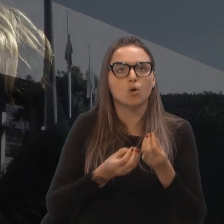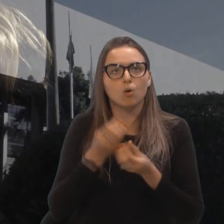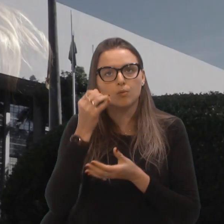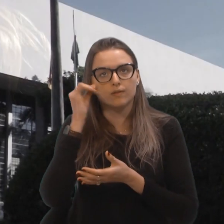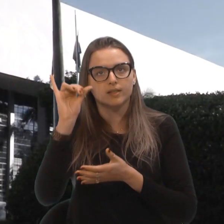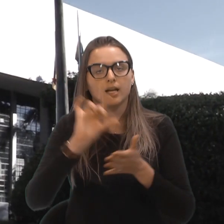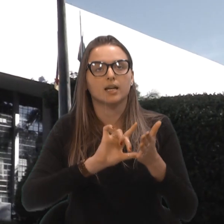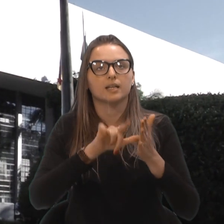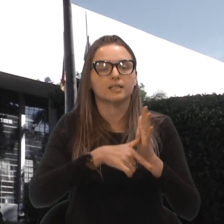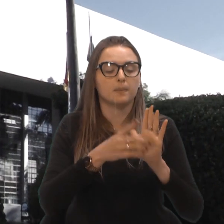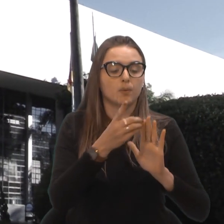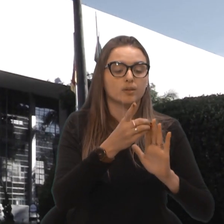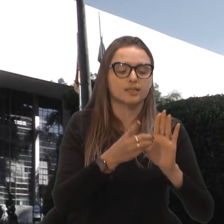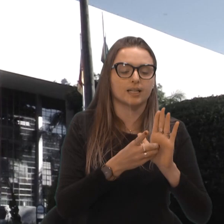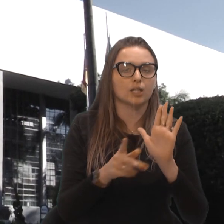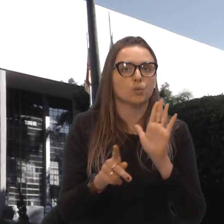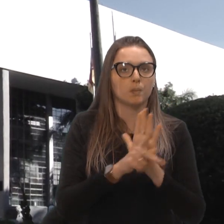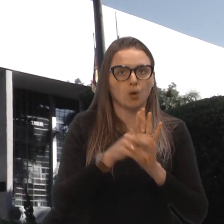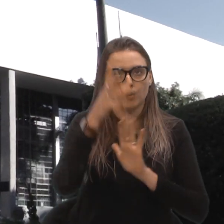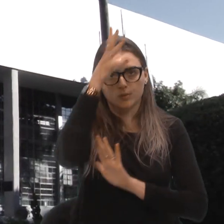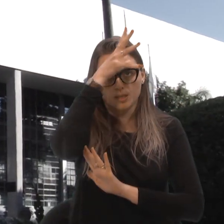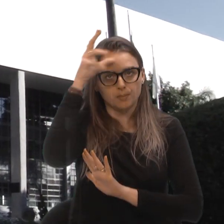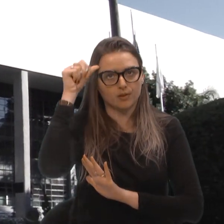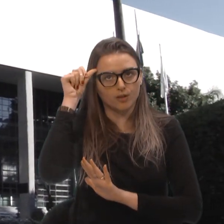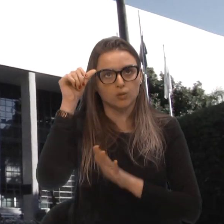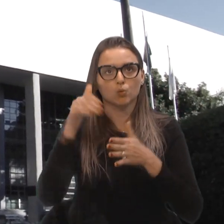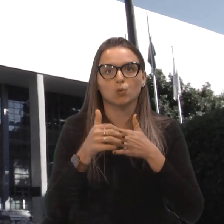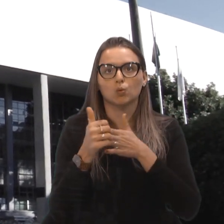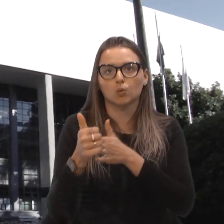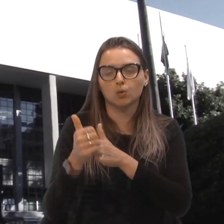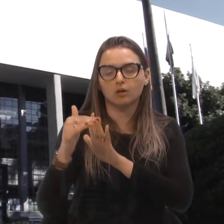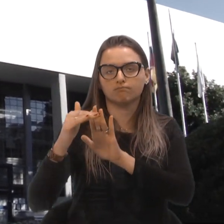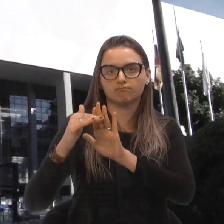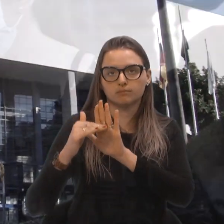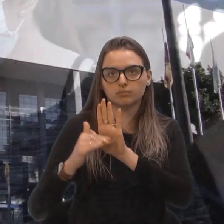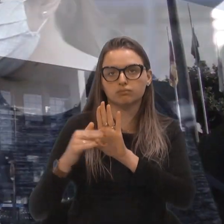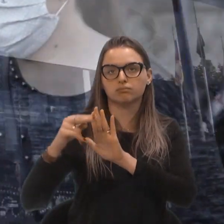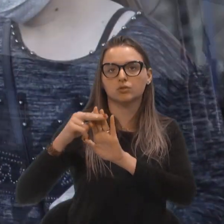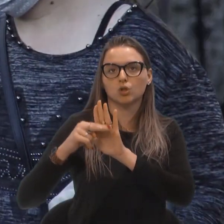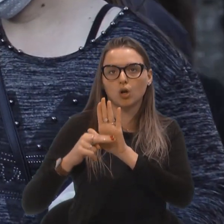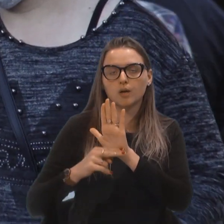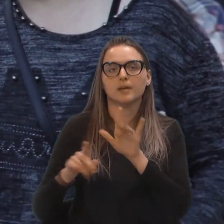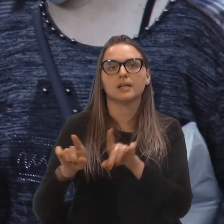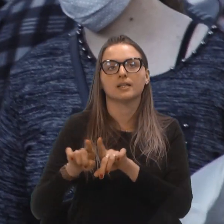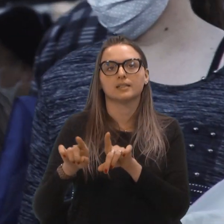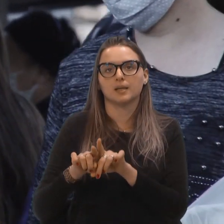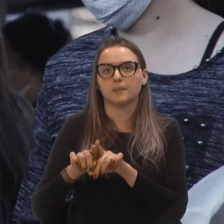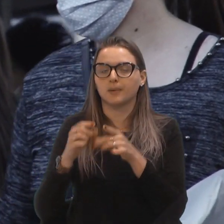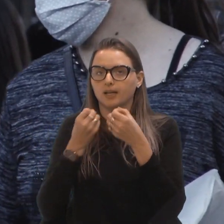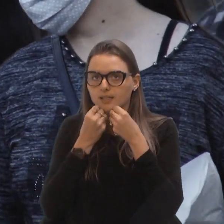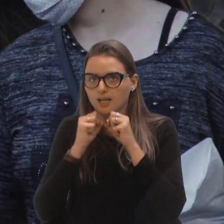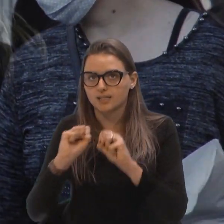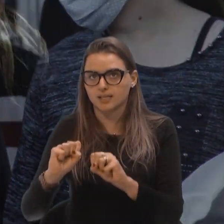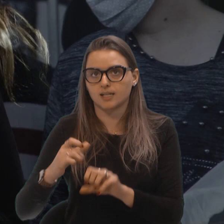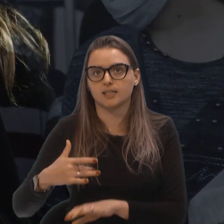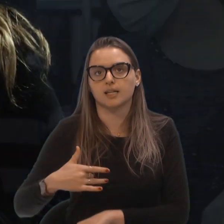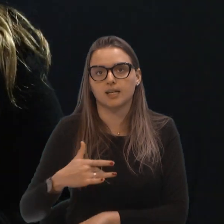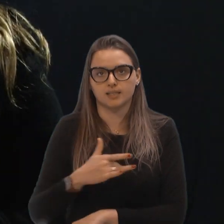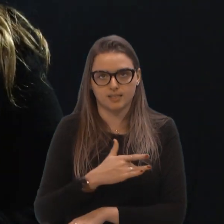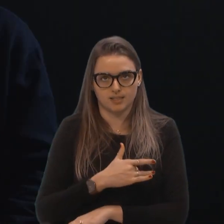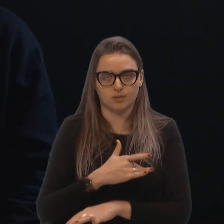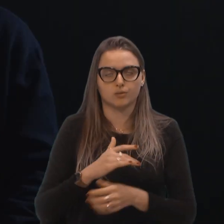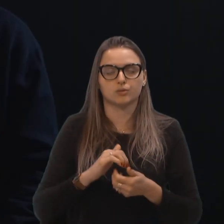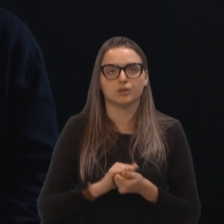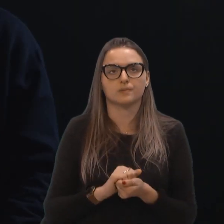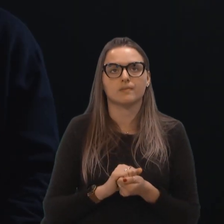preventivas, seguidos por decretos municipais e as orientações também que nós recebemos da Secretaria Municipal da